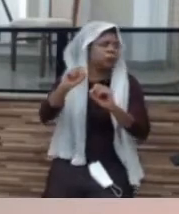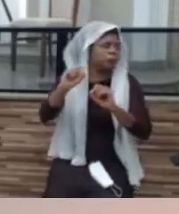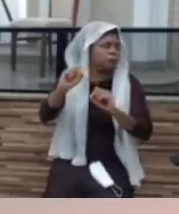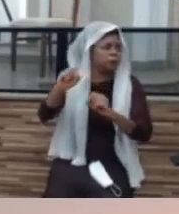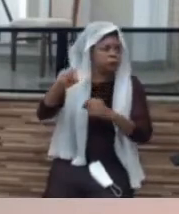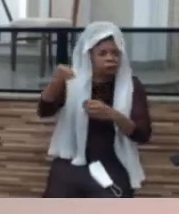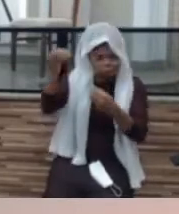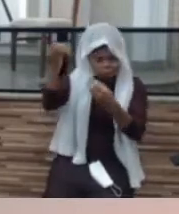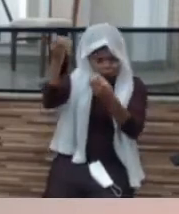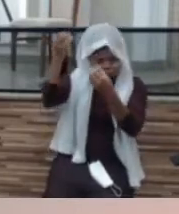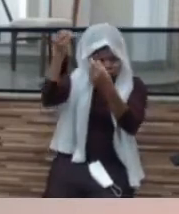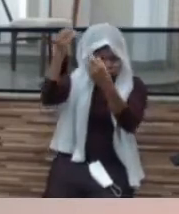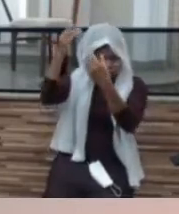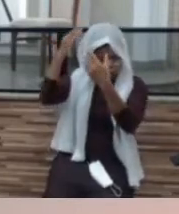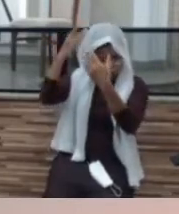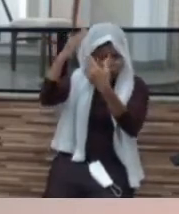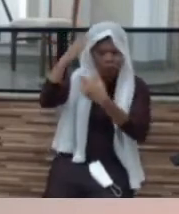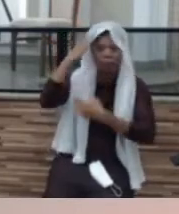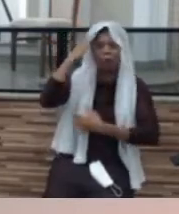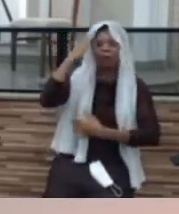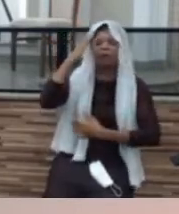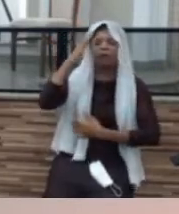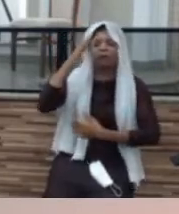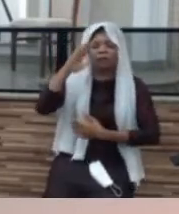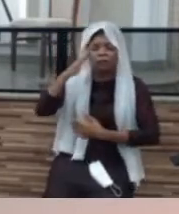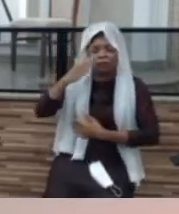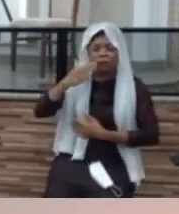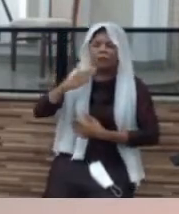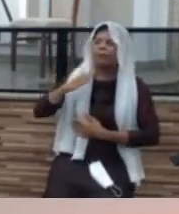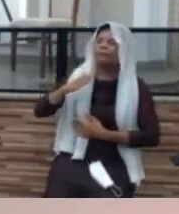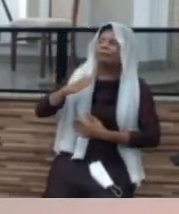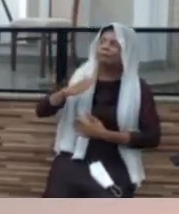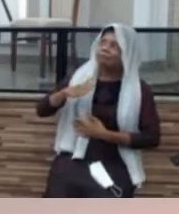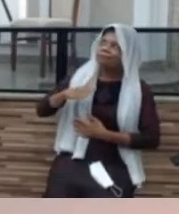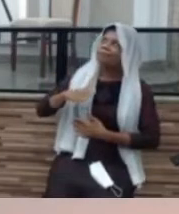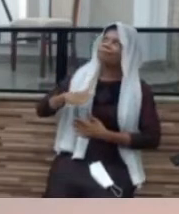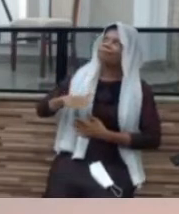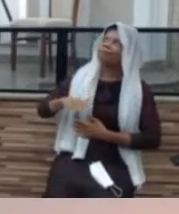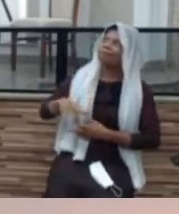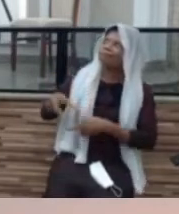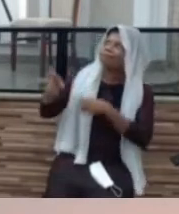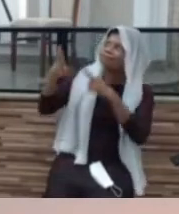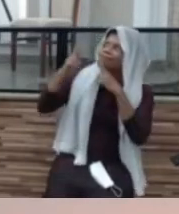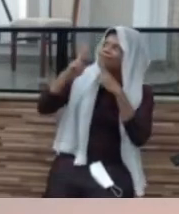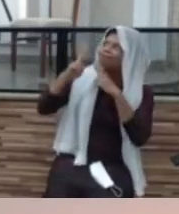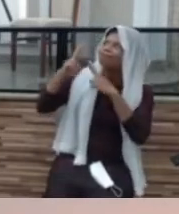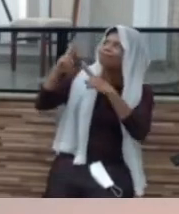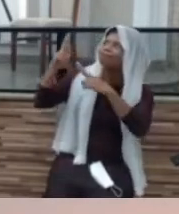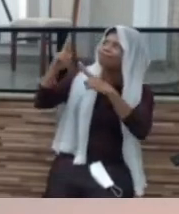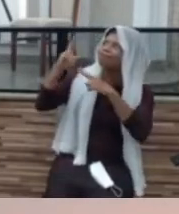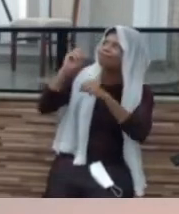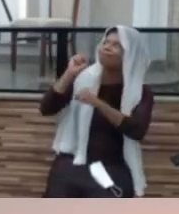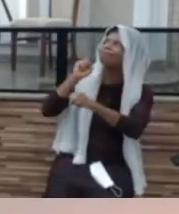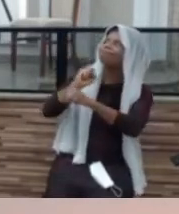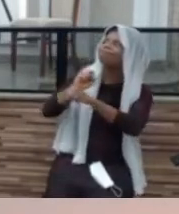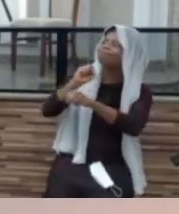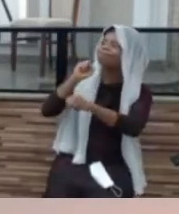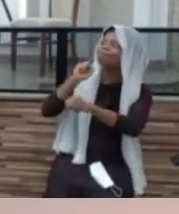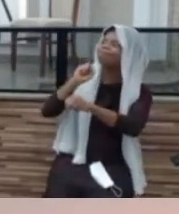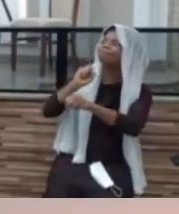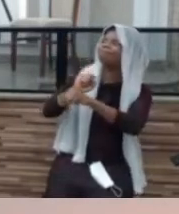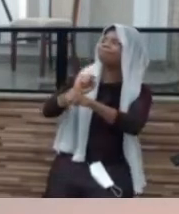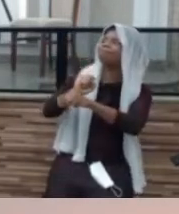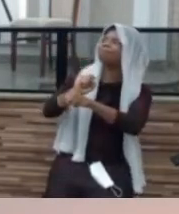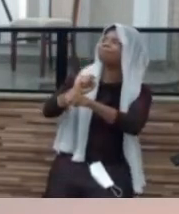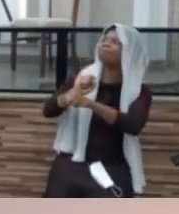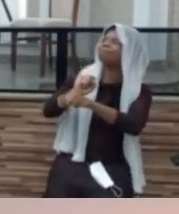que nós entramos na igreja, irmãos, a palavra gera no crente esperança, né, irmãos? E está escrito na palavra, na primeira